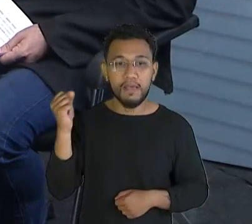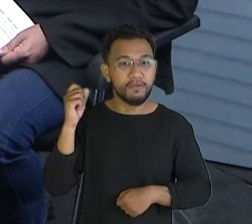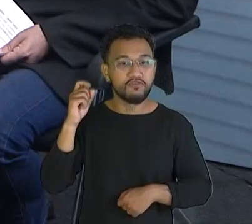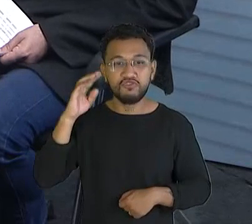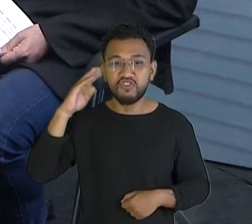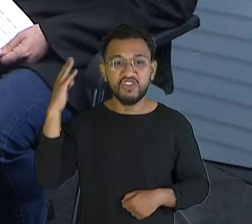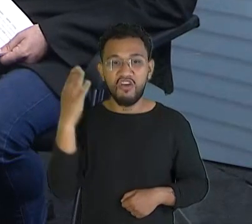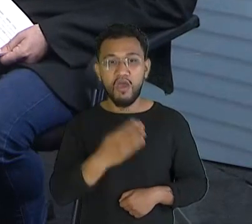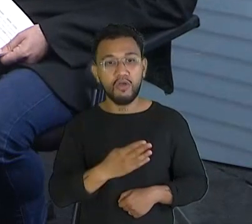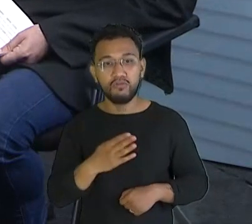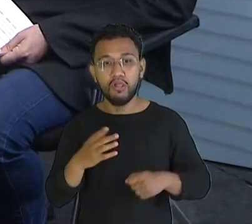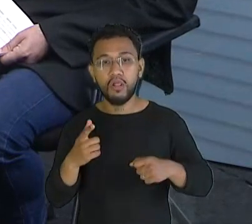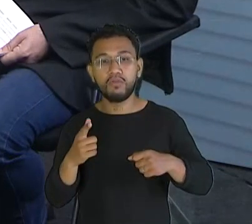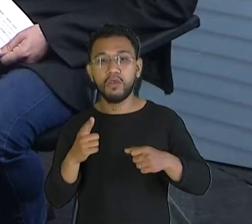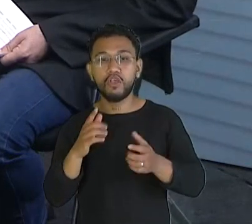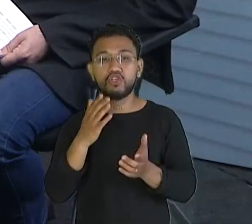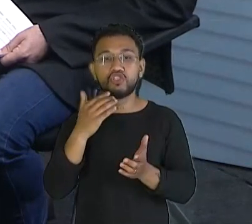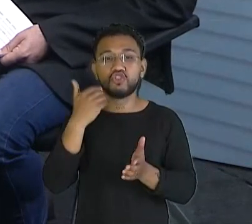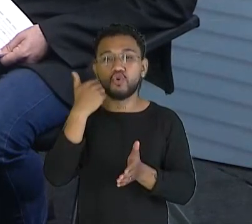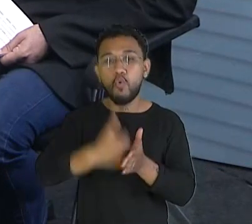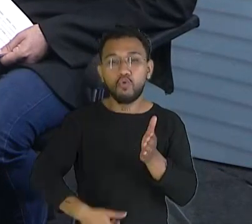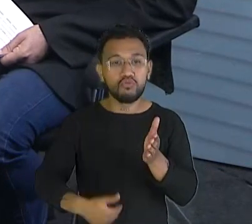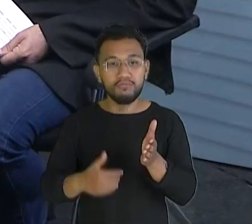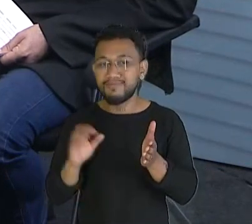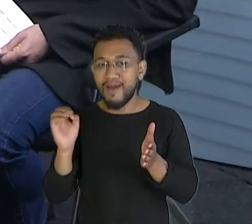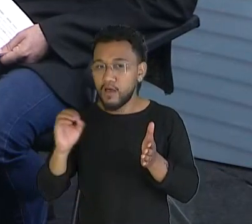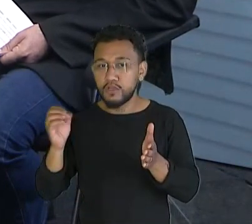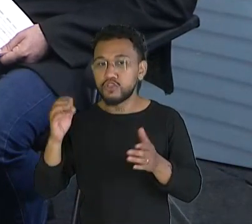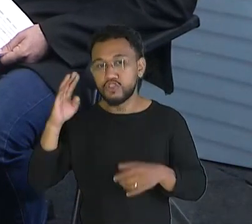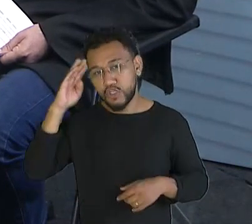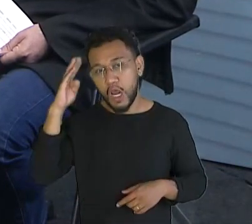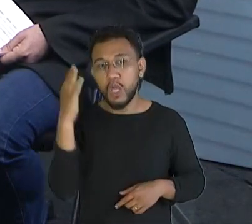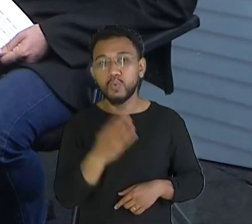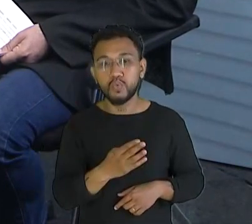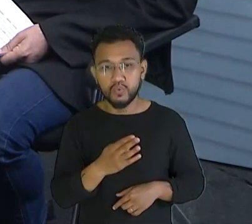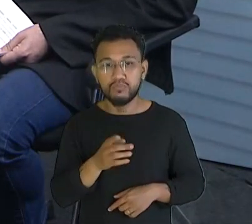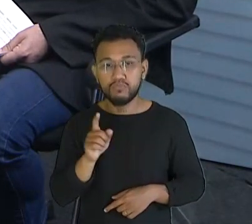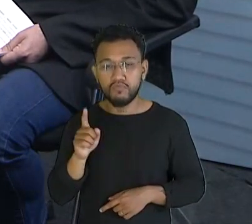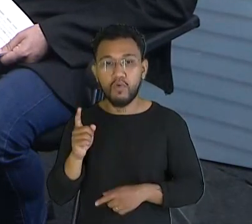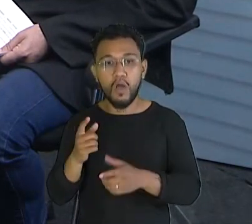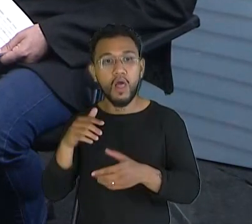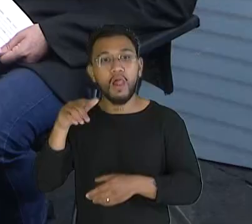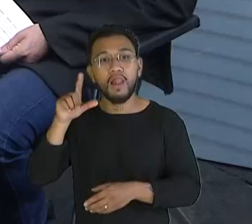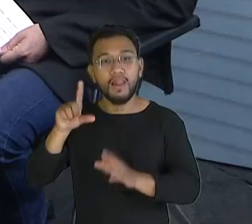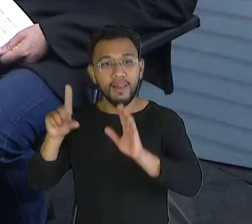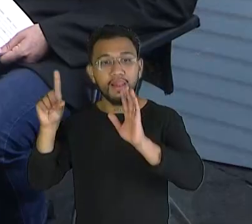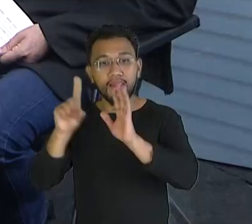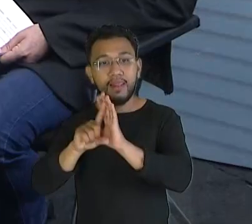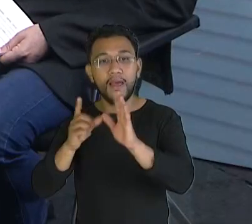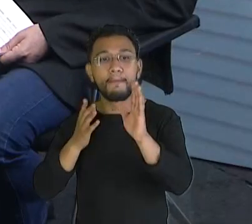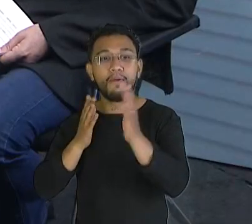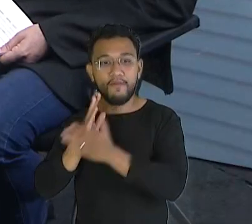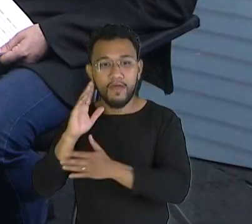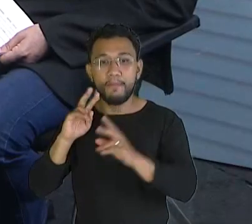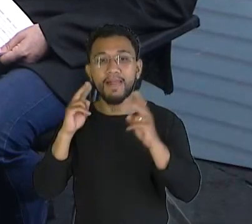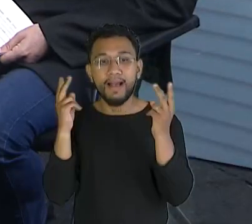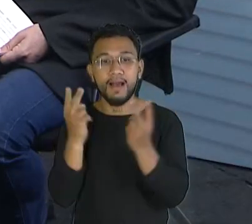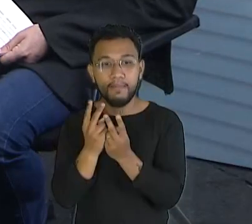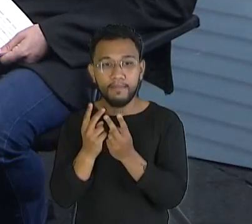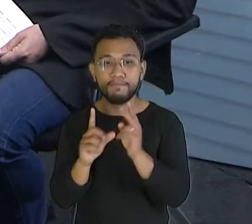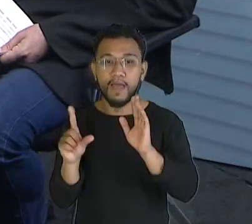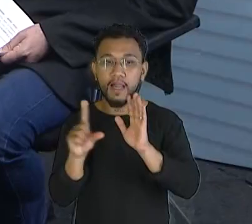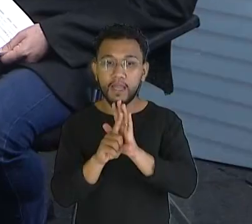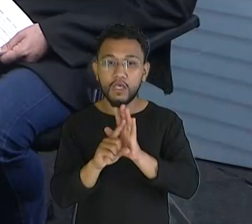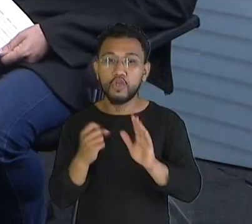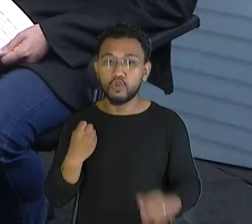deputada, quando era prefeita, a Luiziane. Então, cai diretamente. E foi uma lei aprovada pela Câmara, inclusive, à época. Isso, né? Nós temos uma lei. Isso. Isso lei é